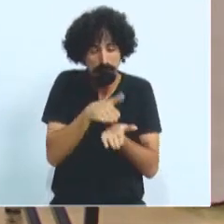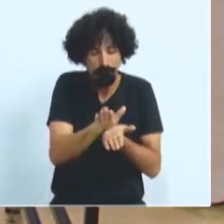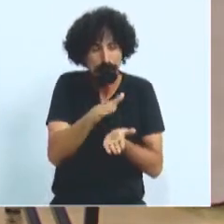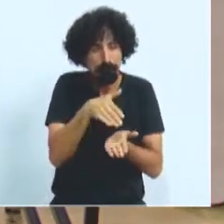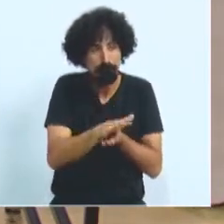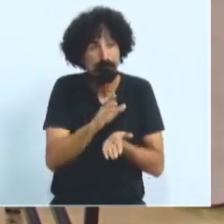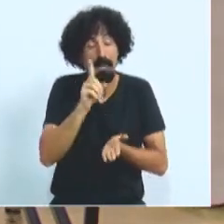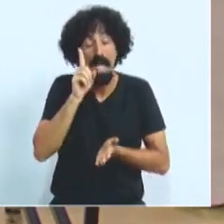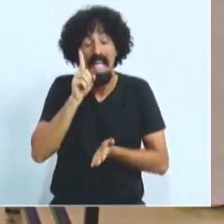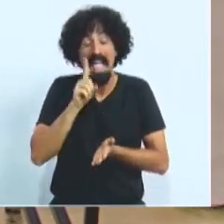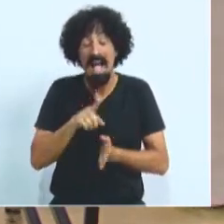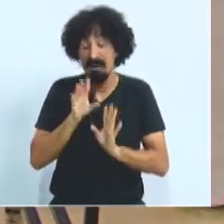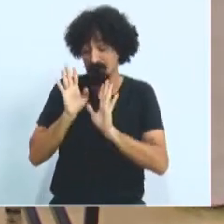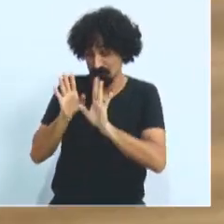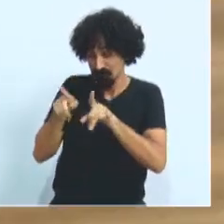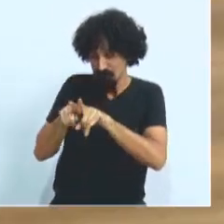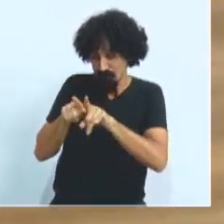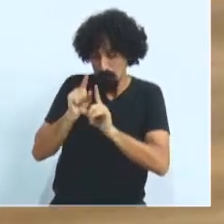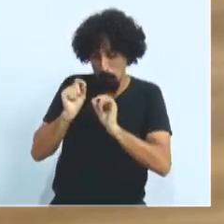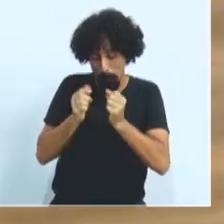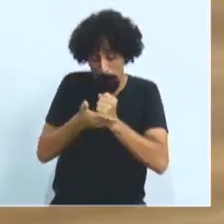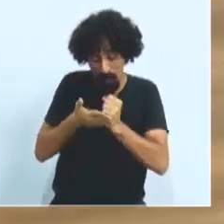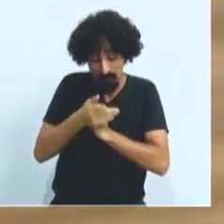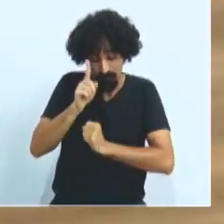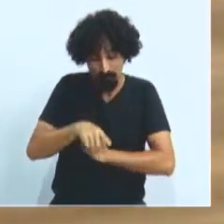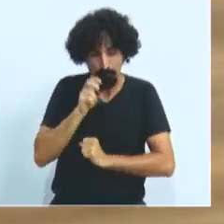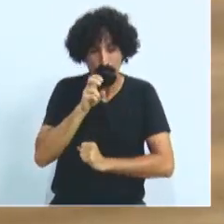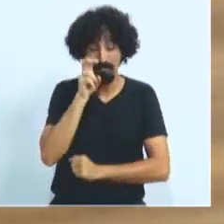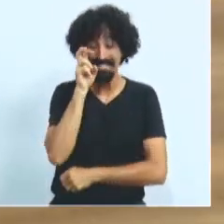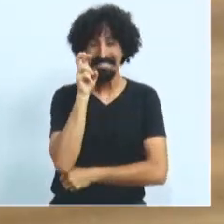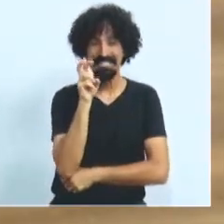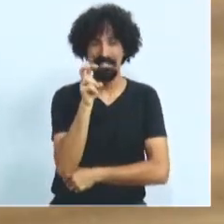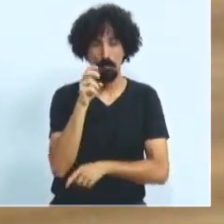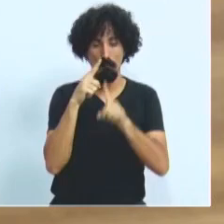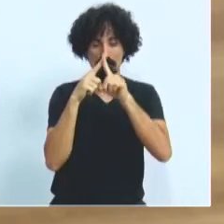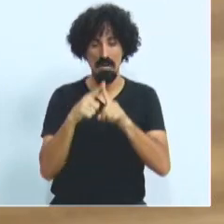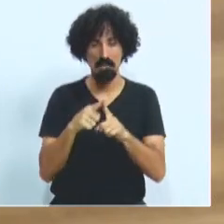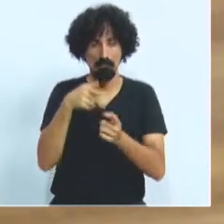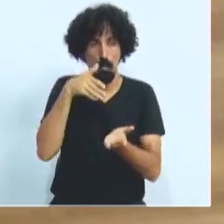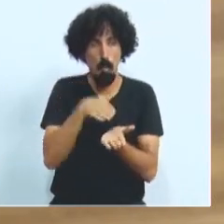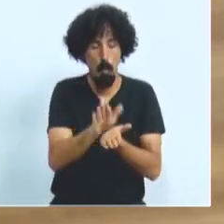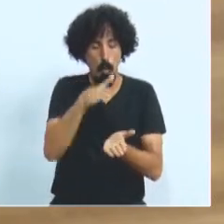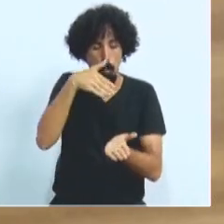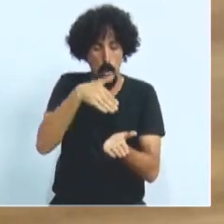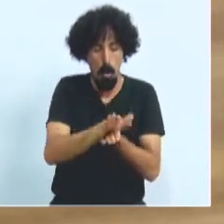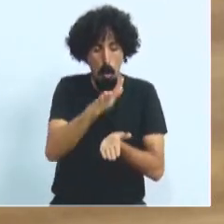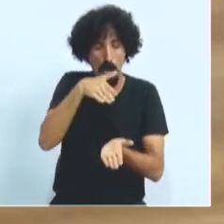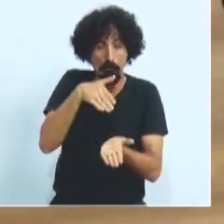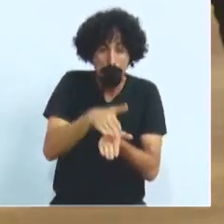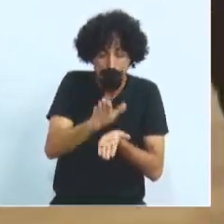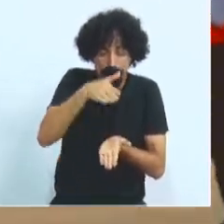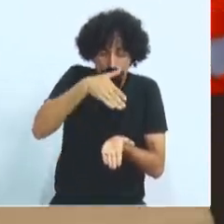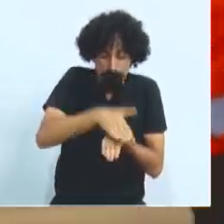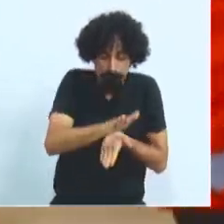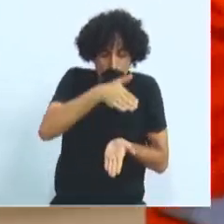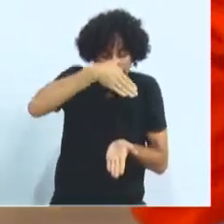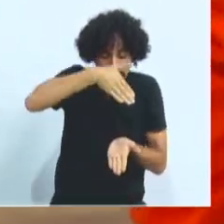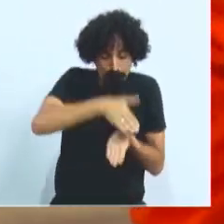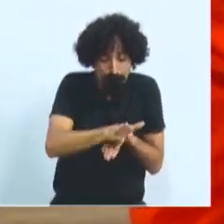dar 5 batidas e verificar se saiu, né? Dá 5 batidas, verifica se